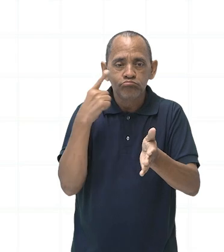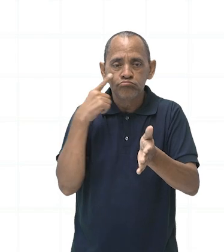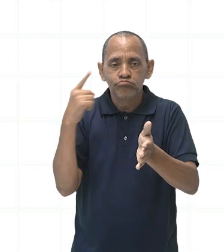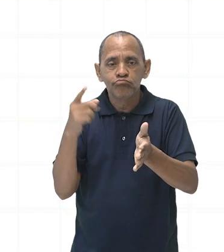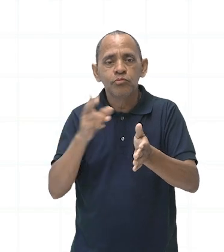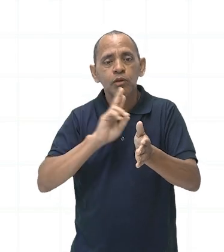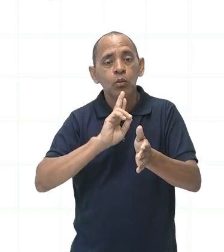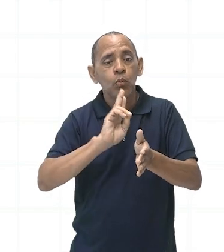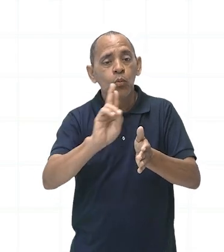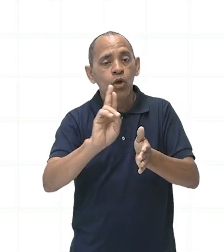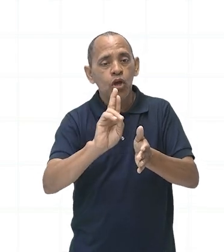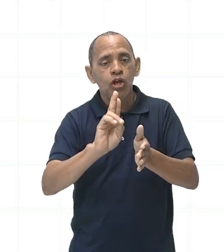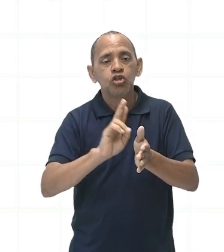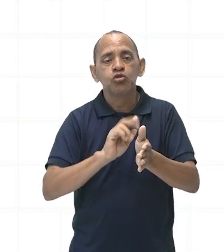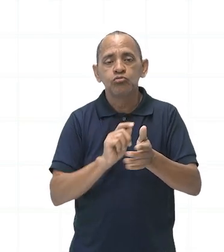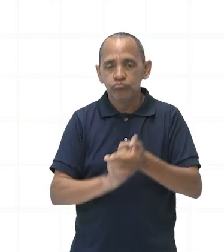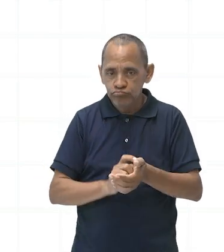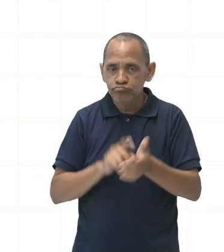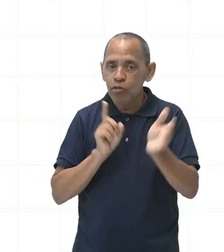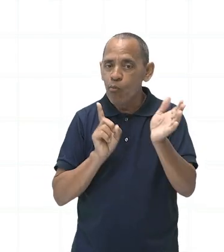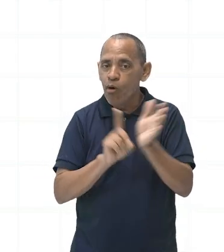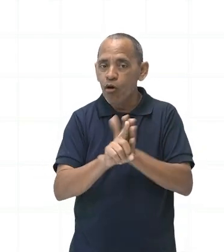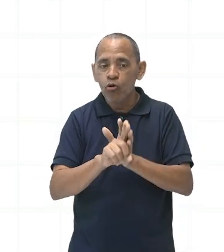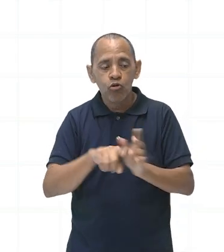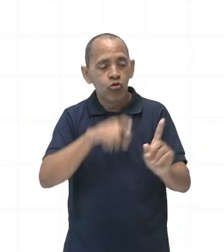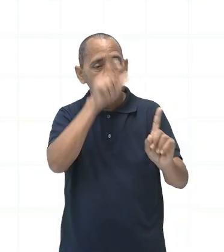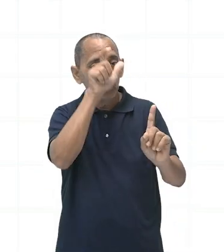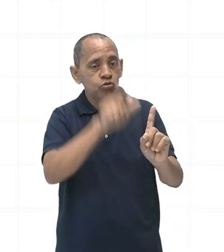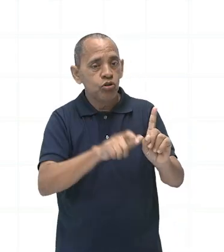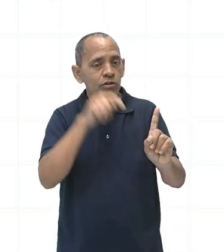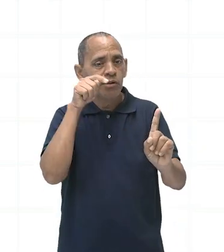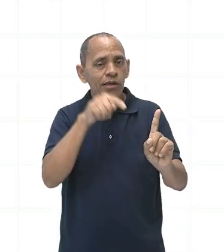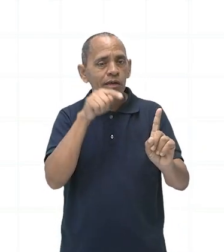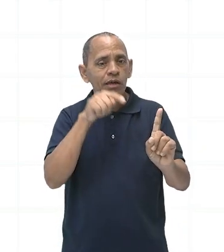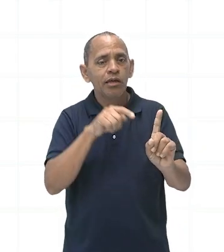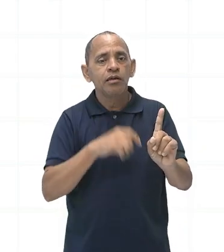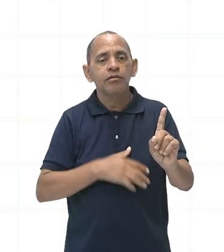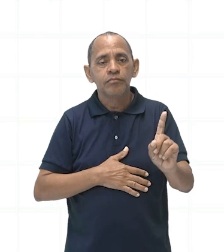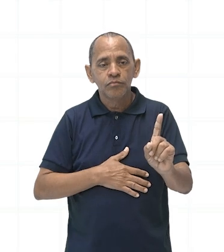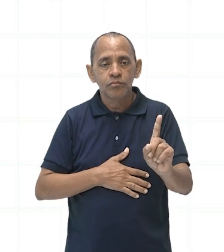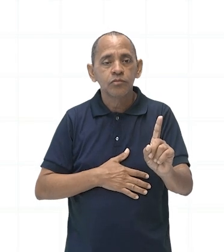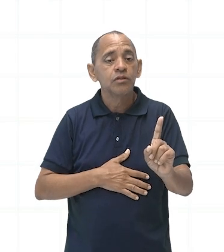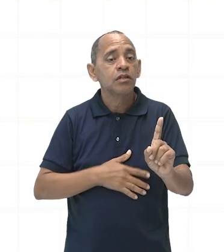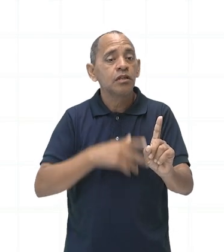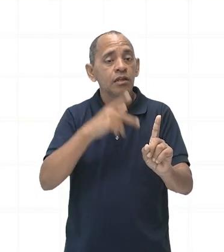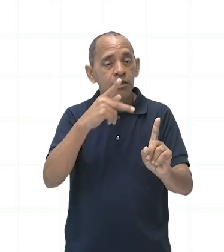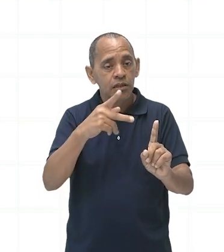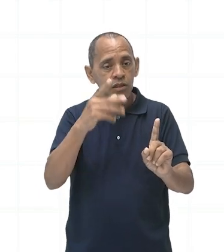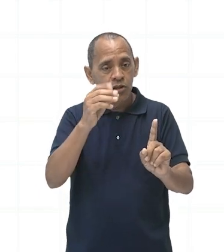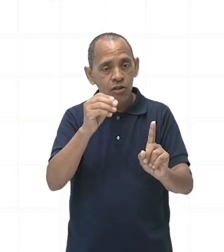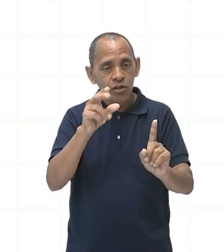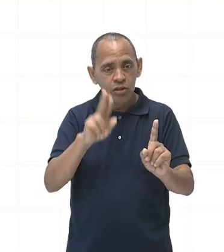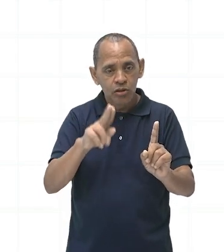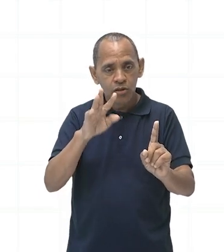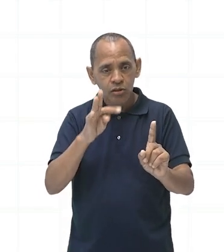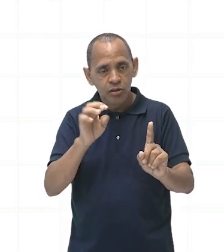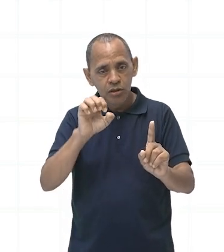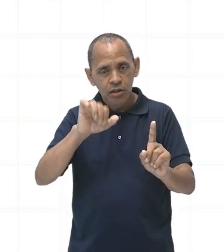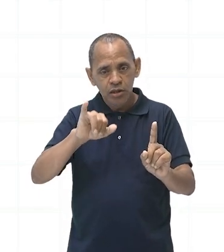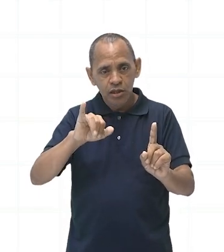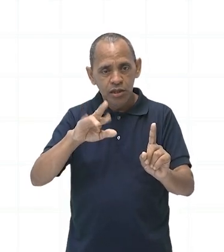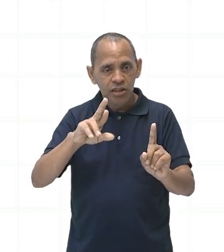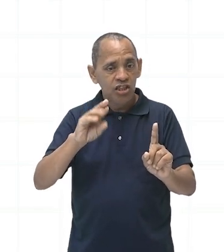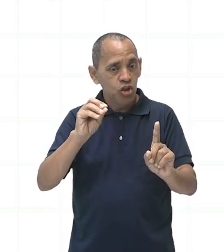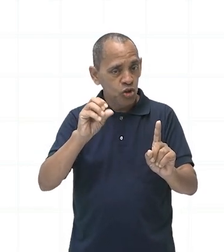resposta para essa pergunta é o sujeito. E qual é a resposta? os porteiros do edifício. Está